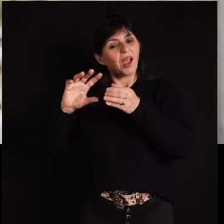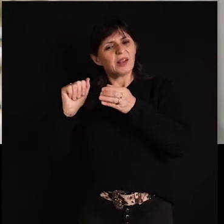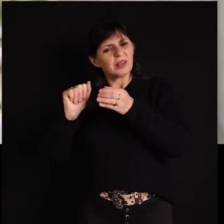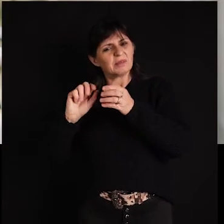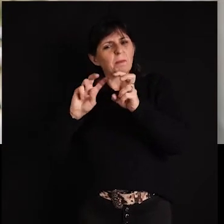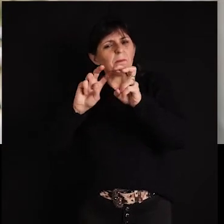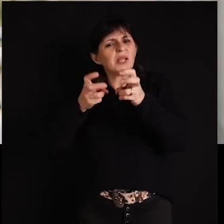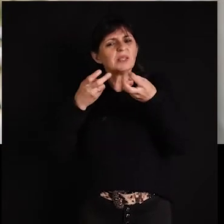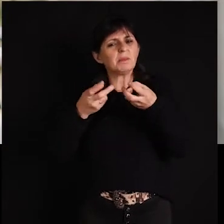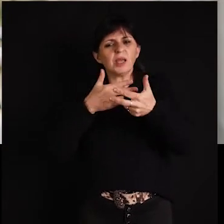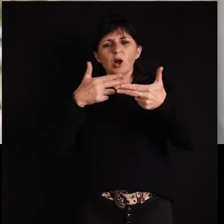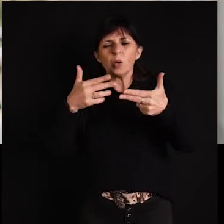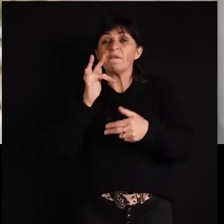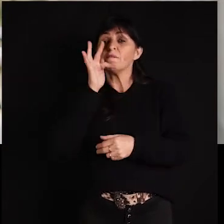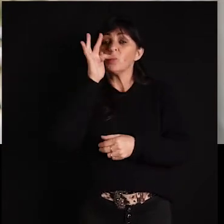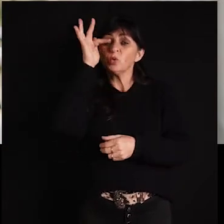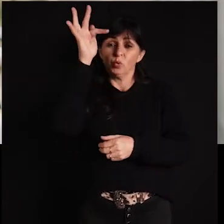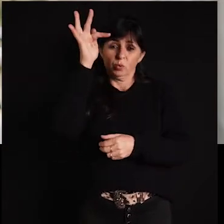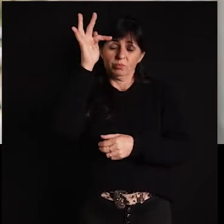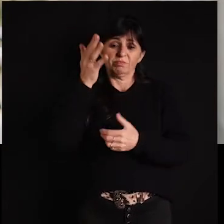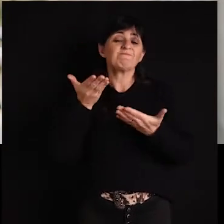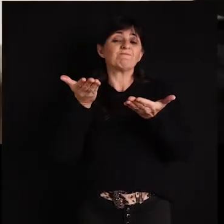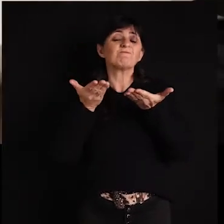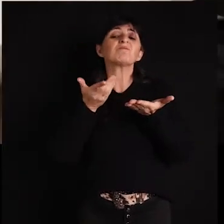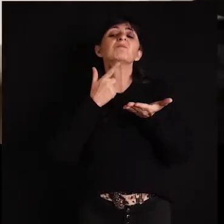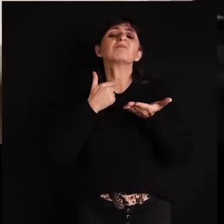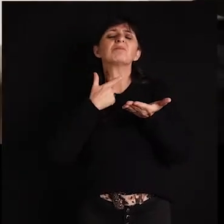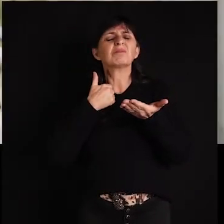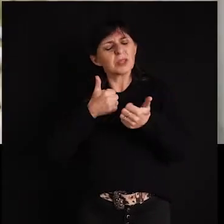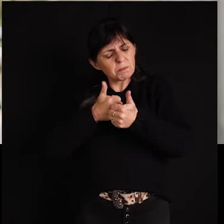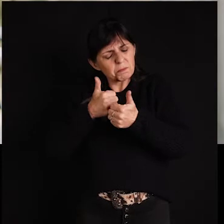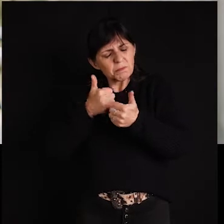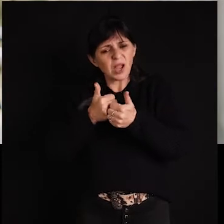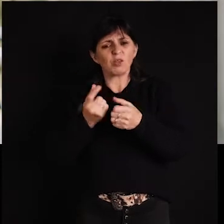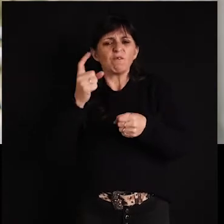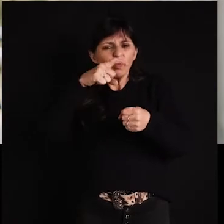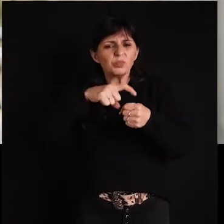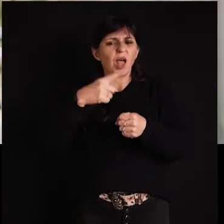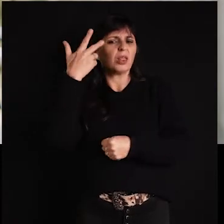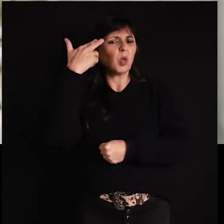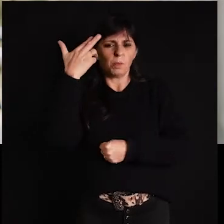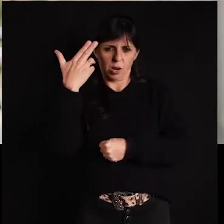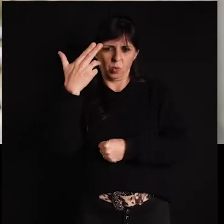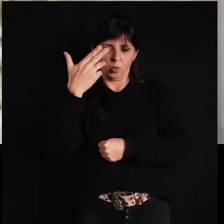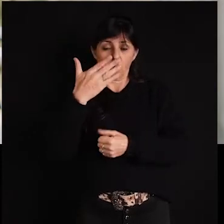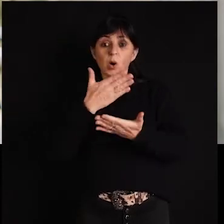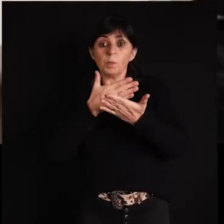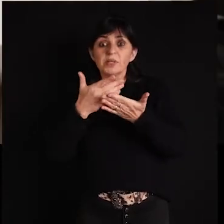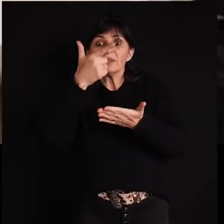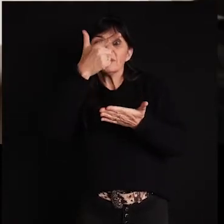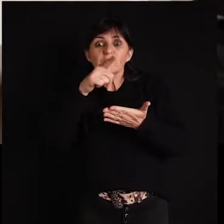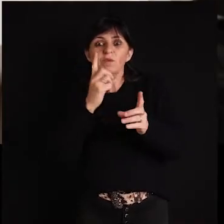futuro que a gente gostaria muito é que logo em seguida, já está voltando as coisas ao normal,